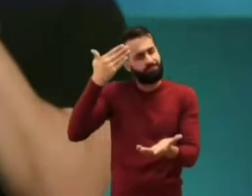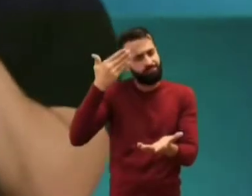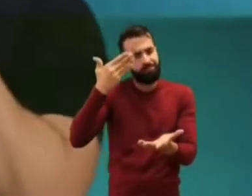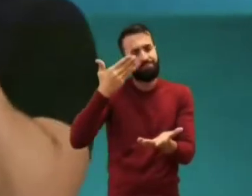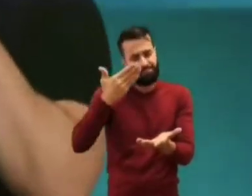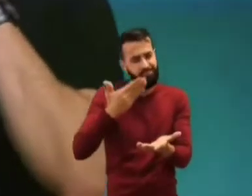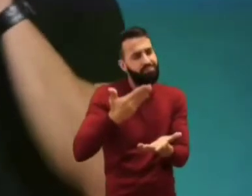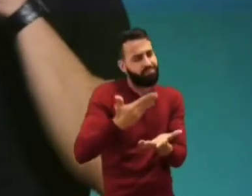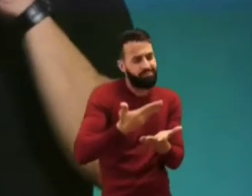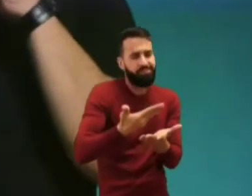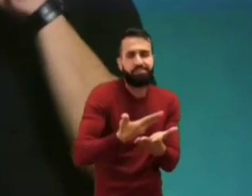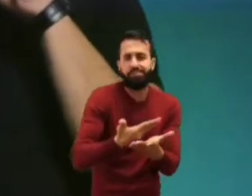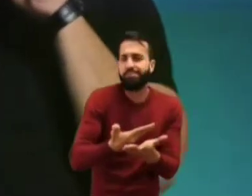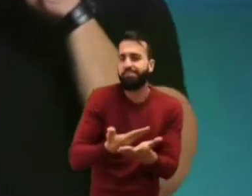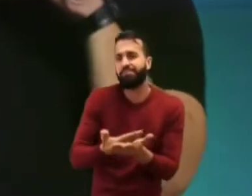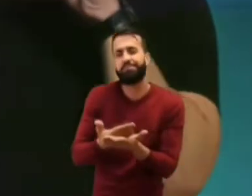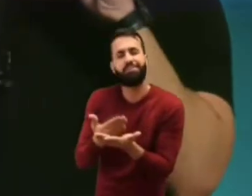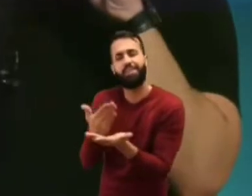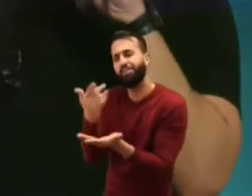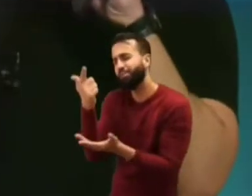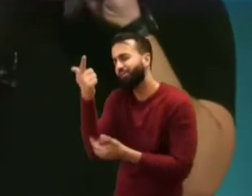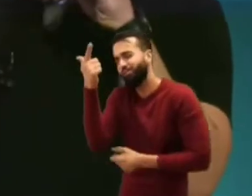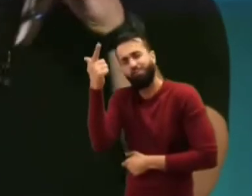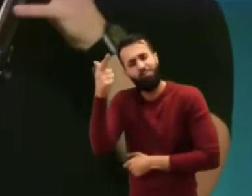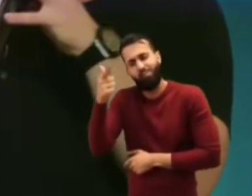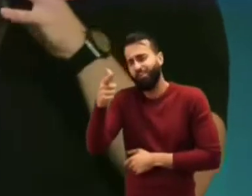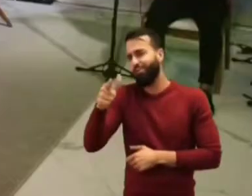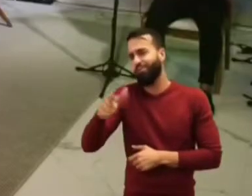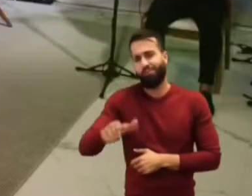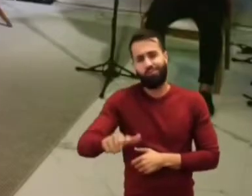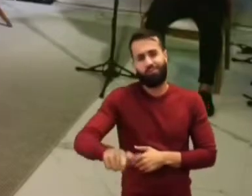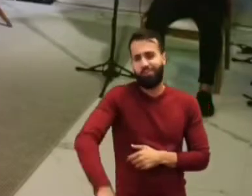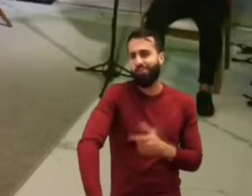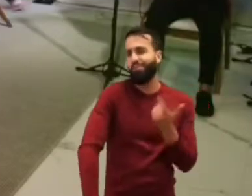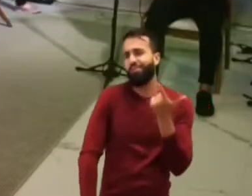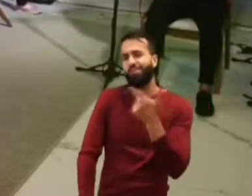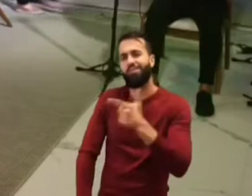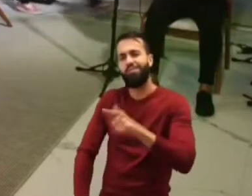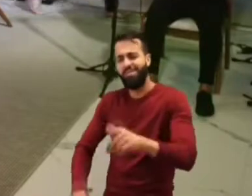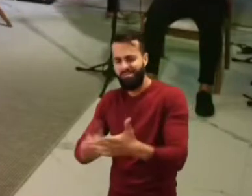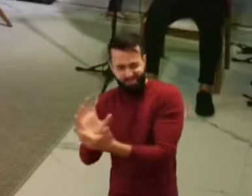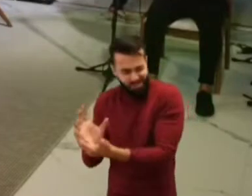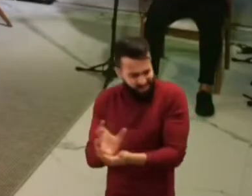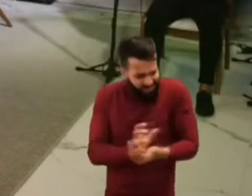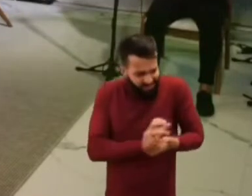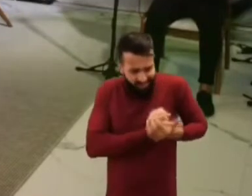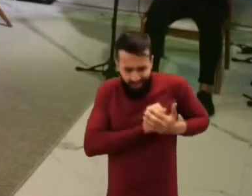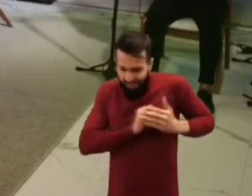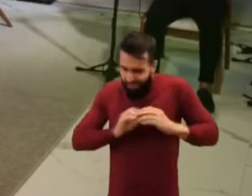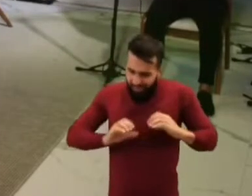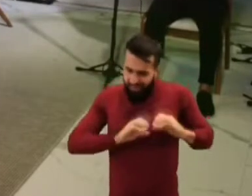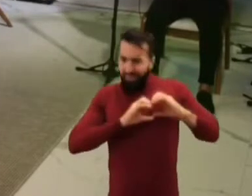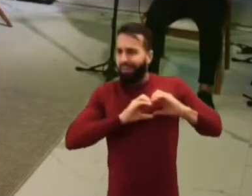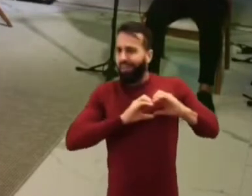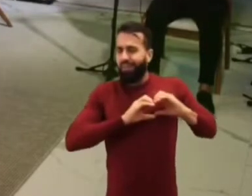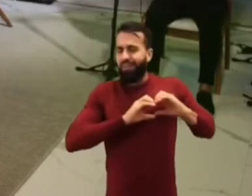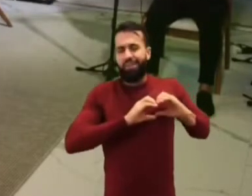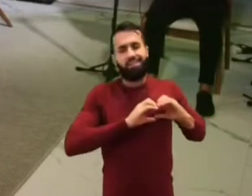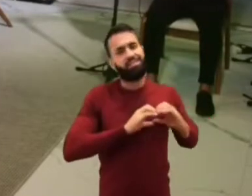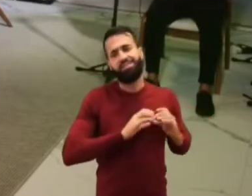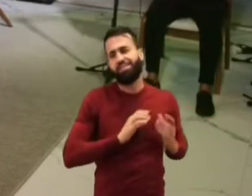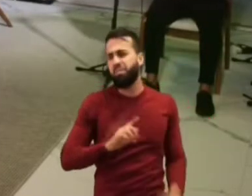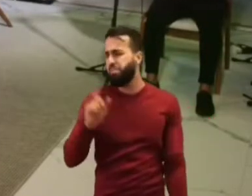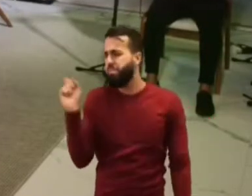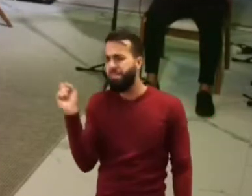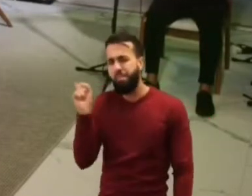acreditar mais uma vez num grande amor. Mente